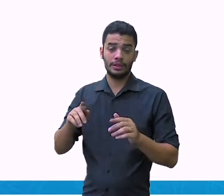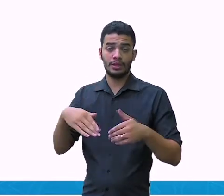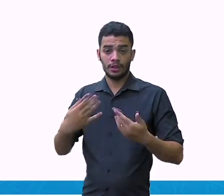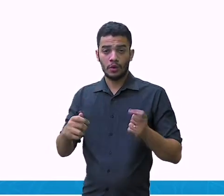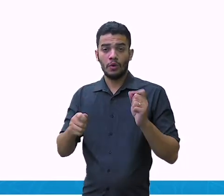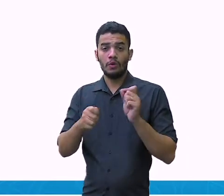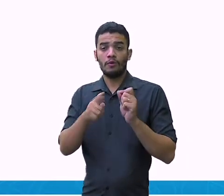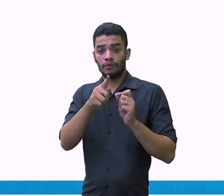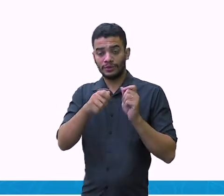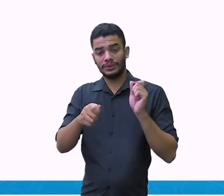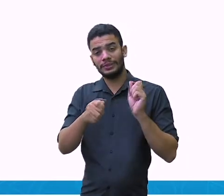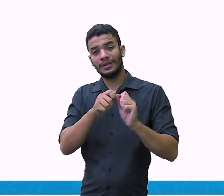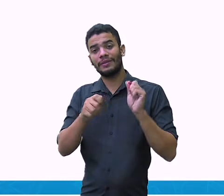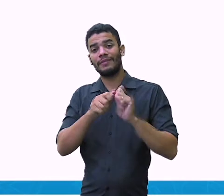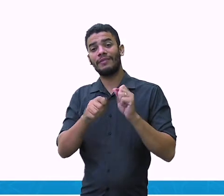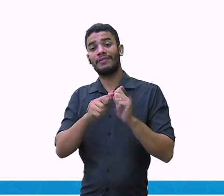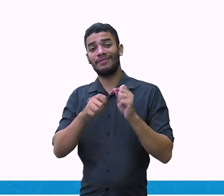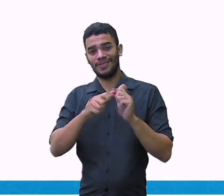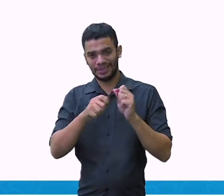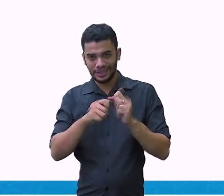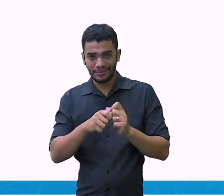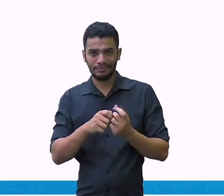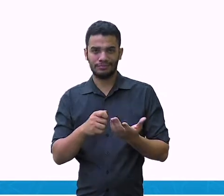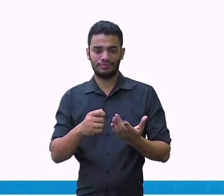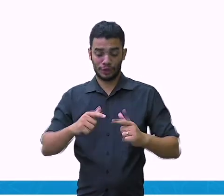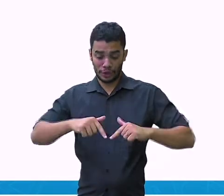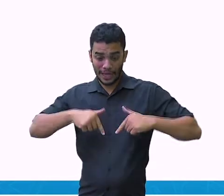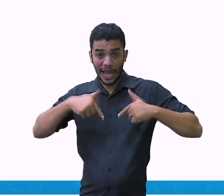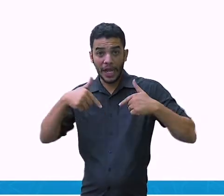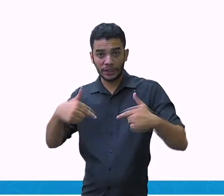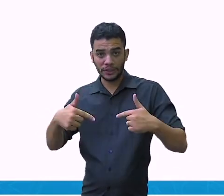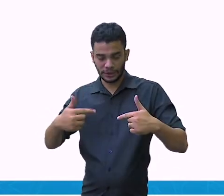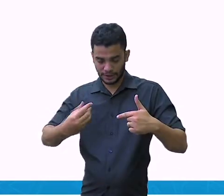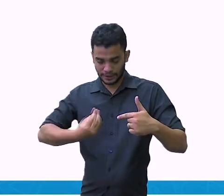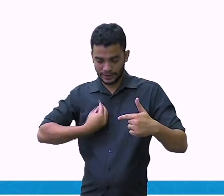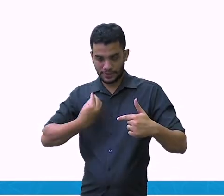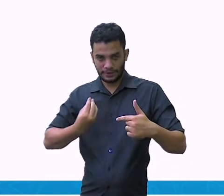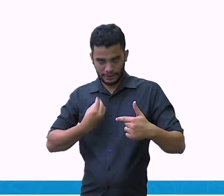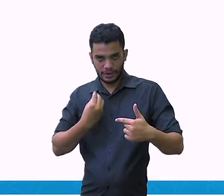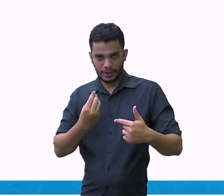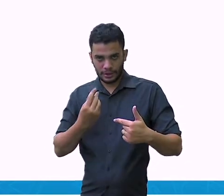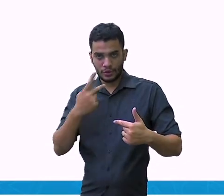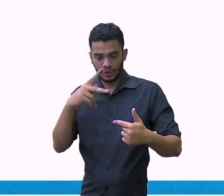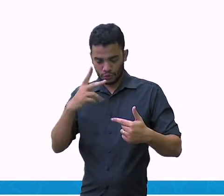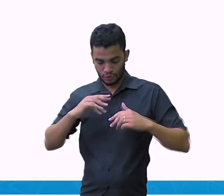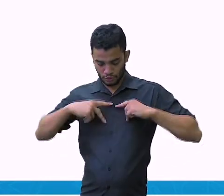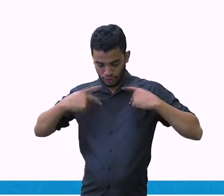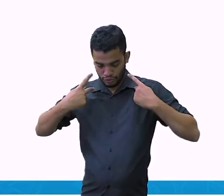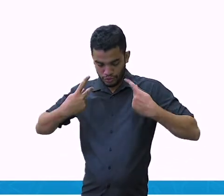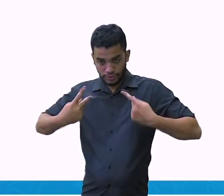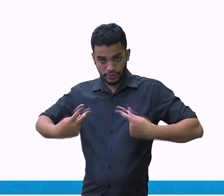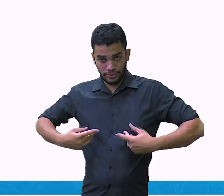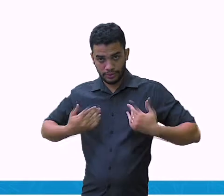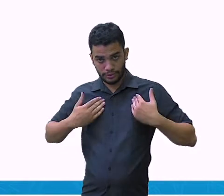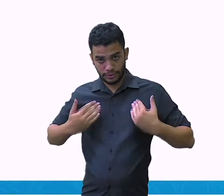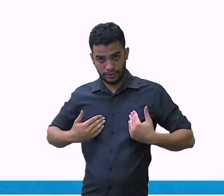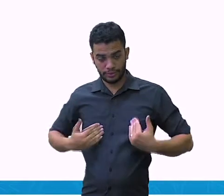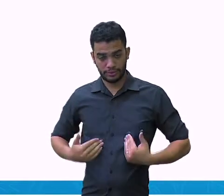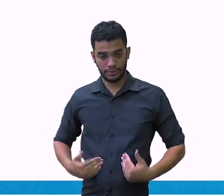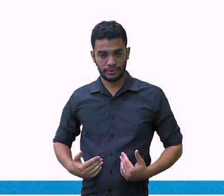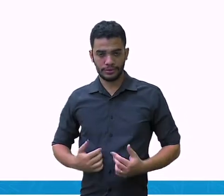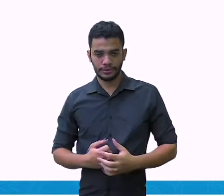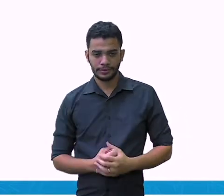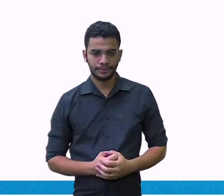a mais. Como o seu corpo está organizado? Esta pergunta está relacionada,